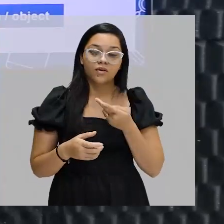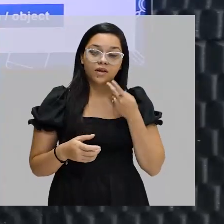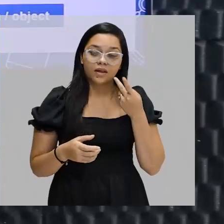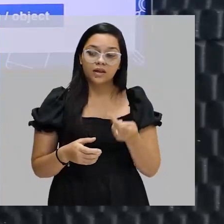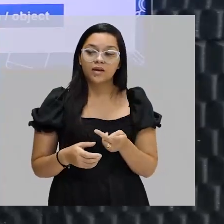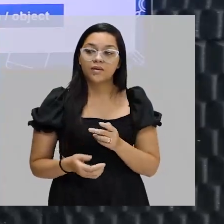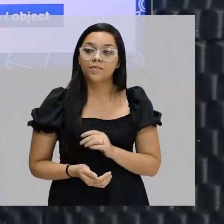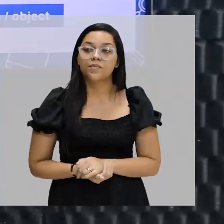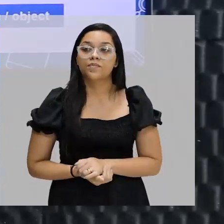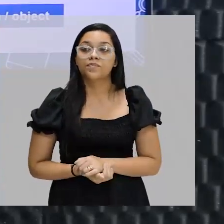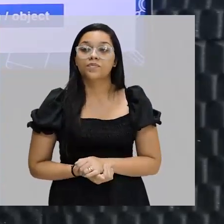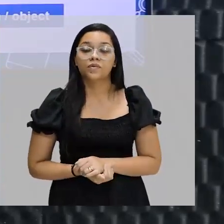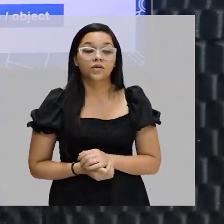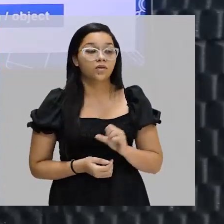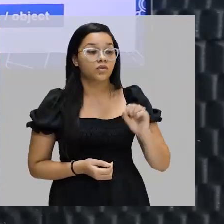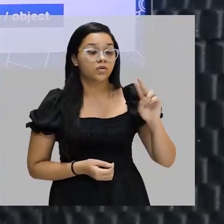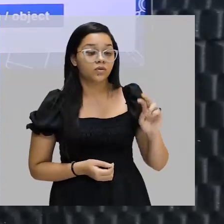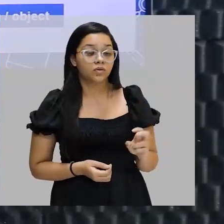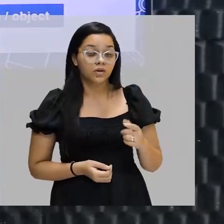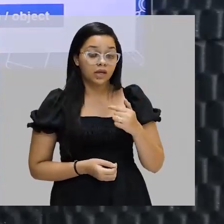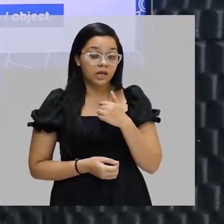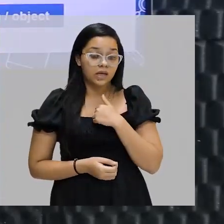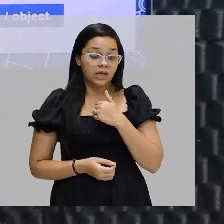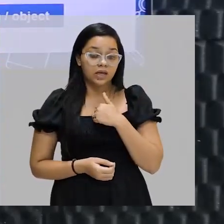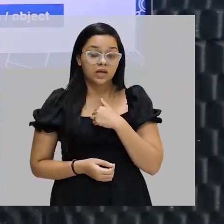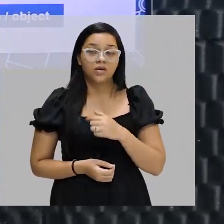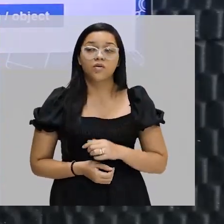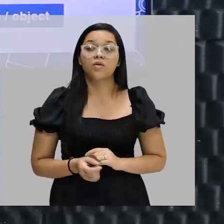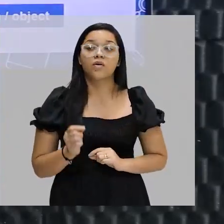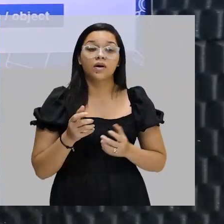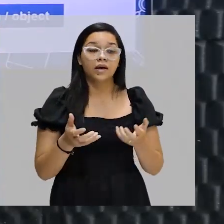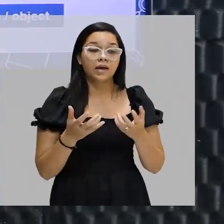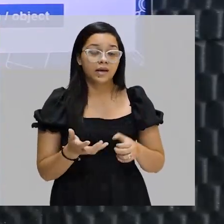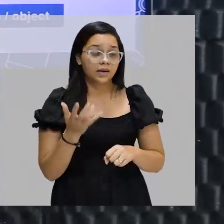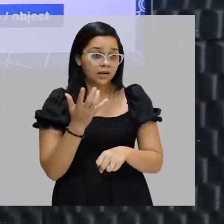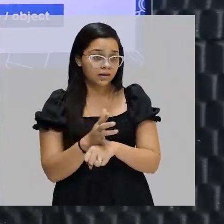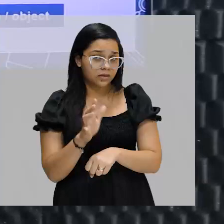Então, perceba que o sujeito da oração sou eu. Quem quer